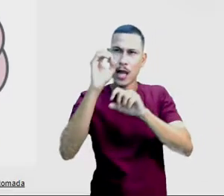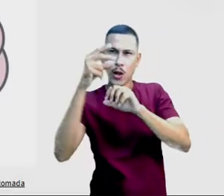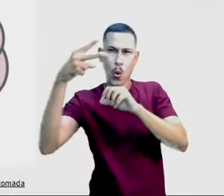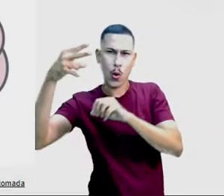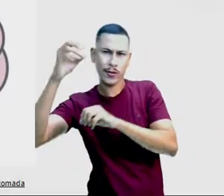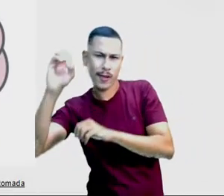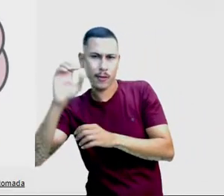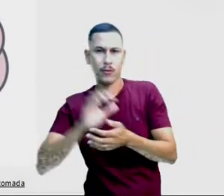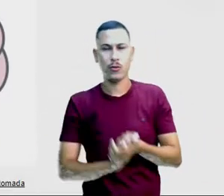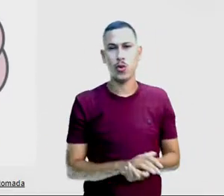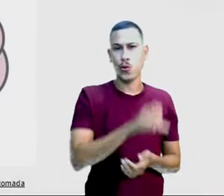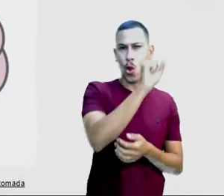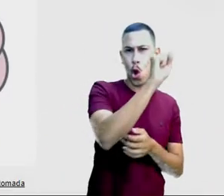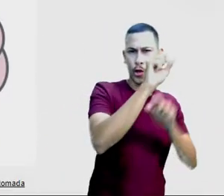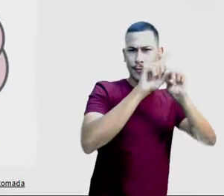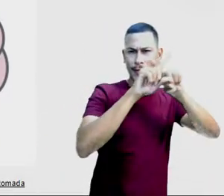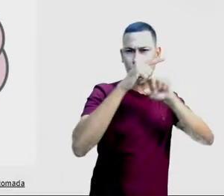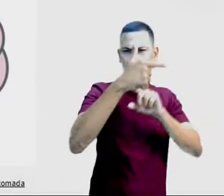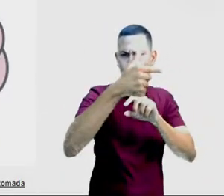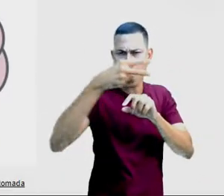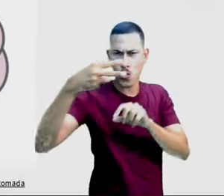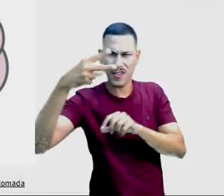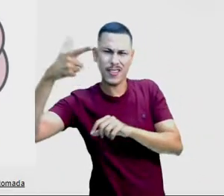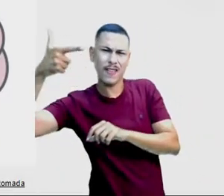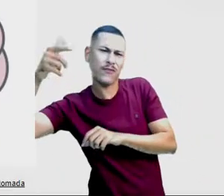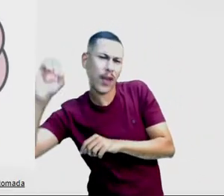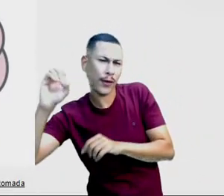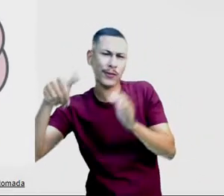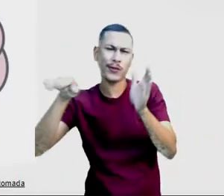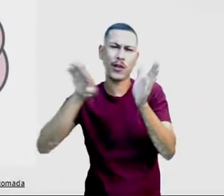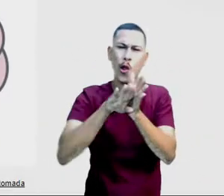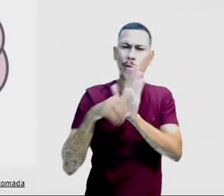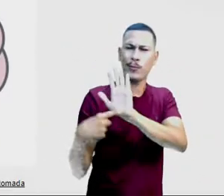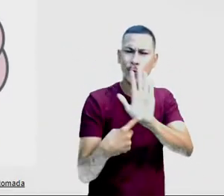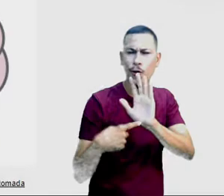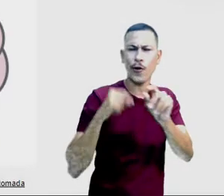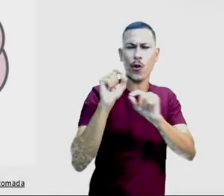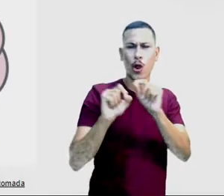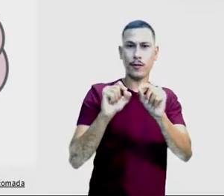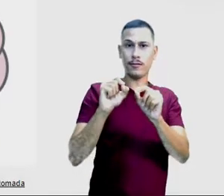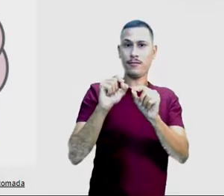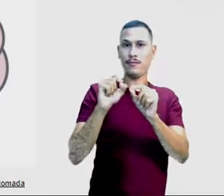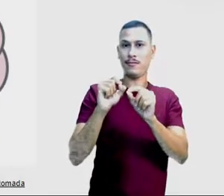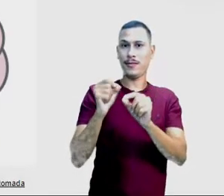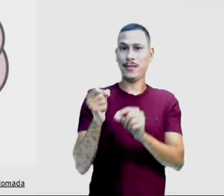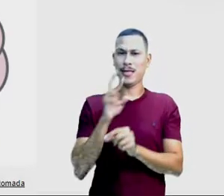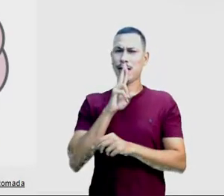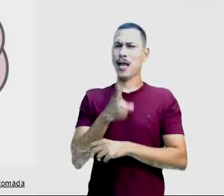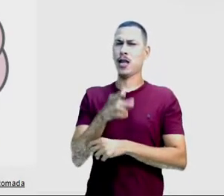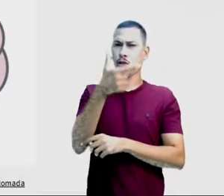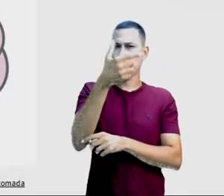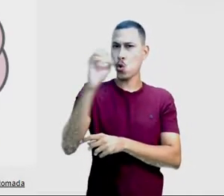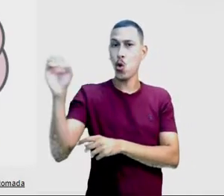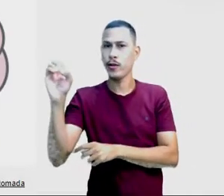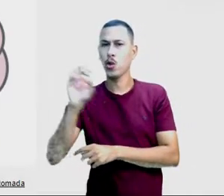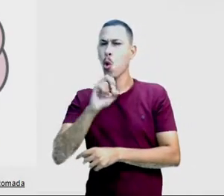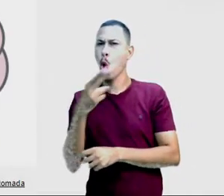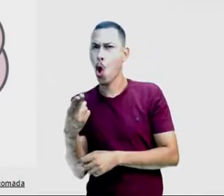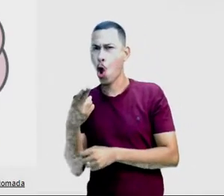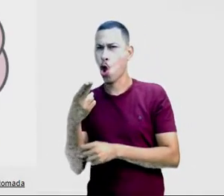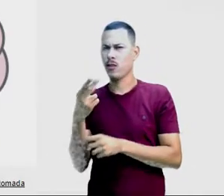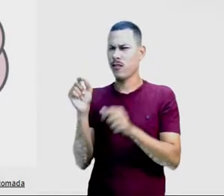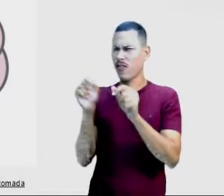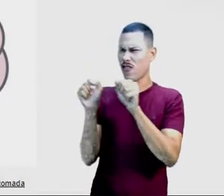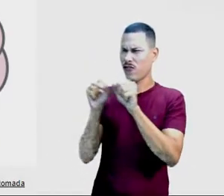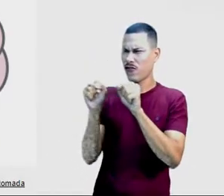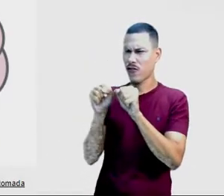8 mais 12 é 20, aí você chegou ao caso que você viu que é 200. Ou você já vai direto?